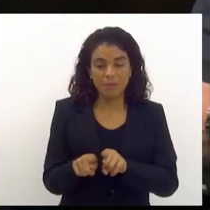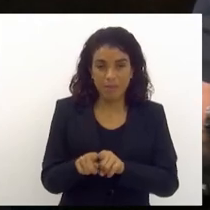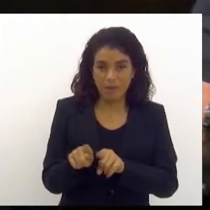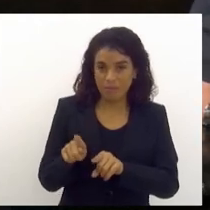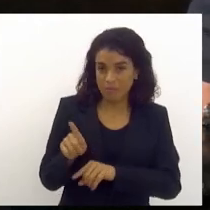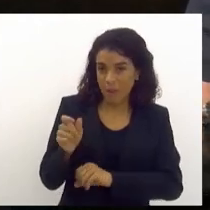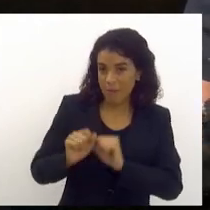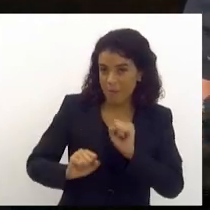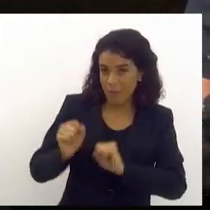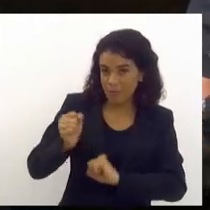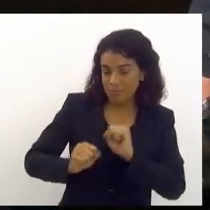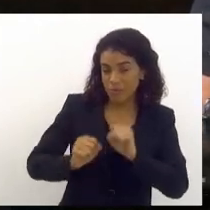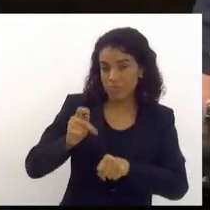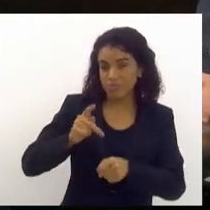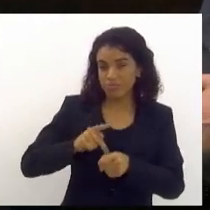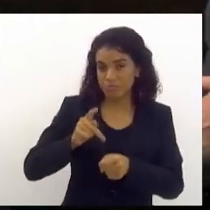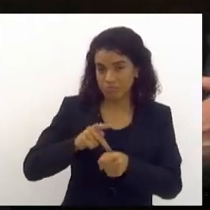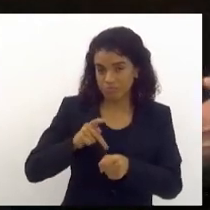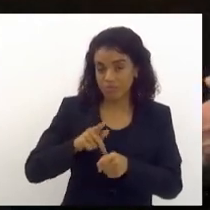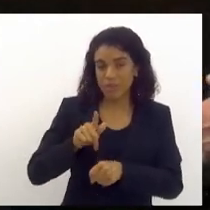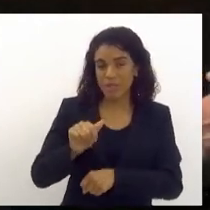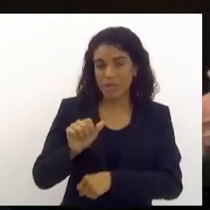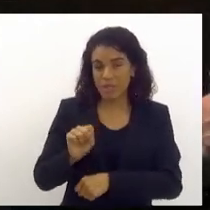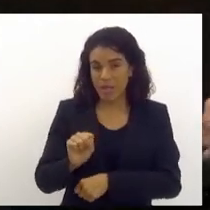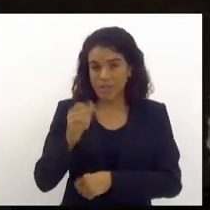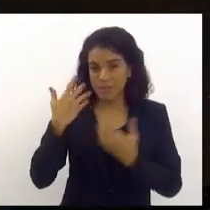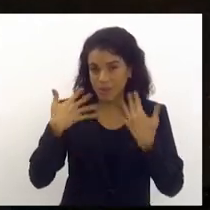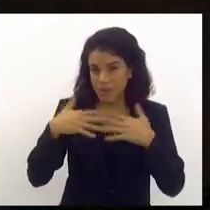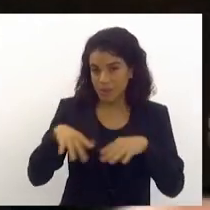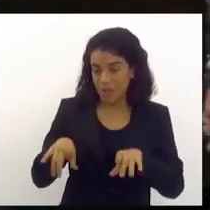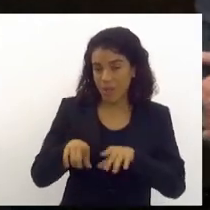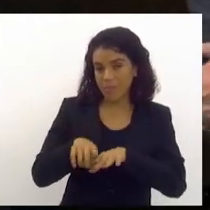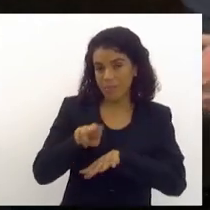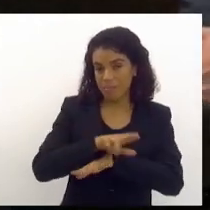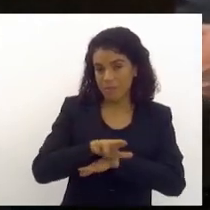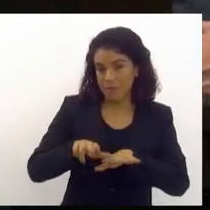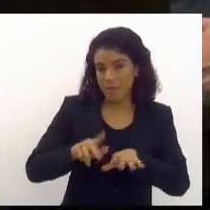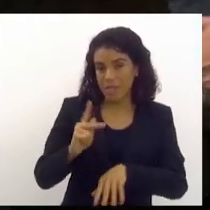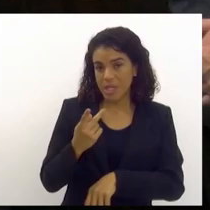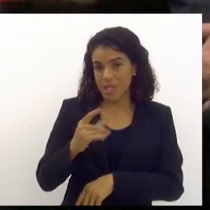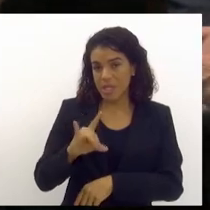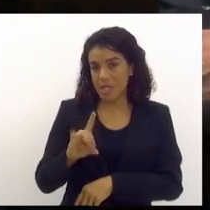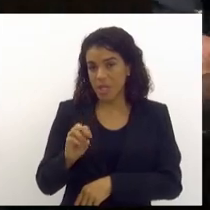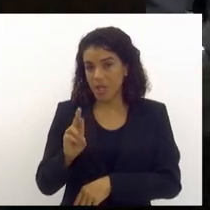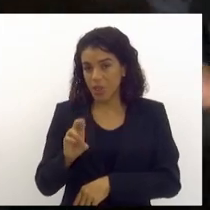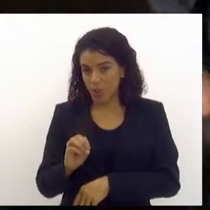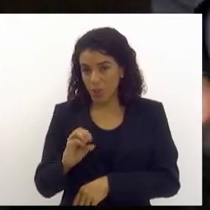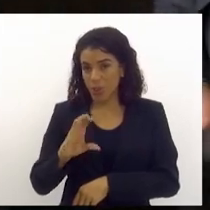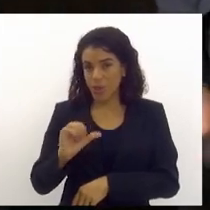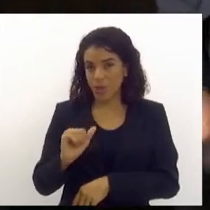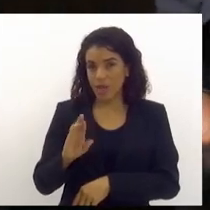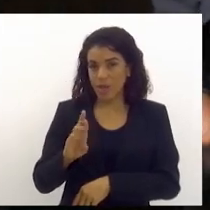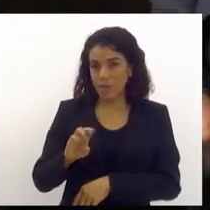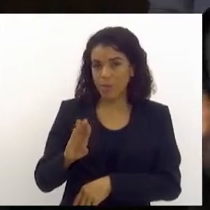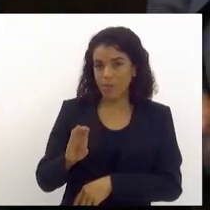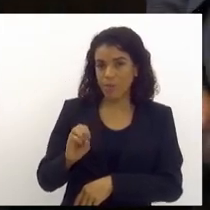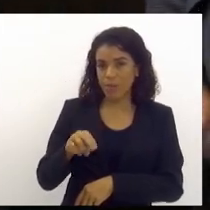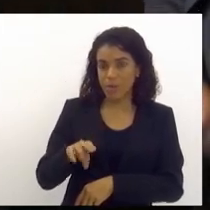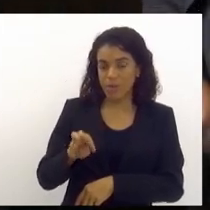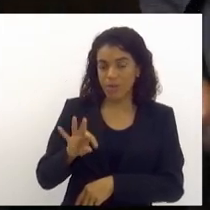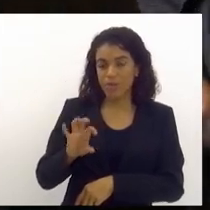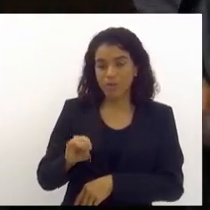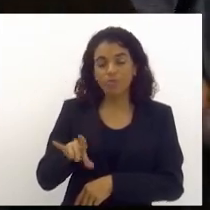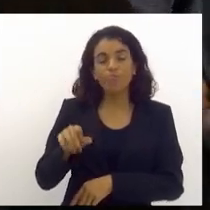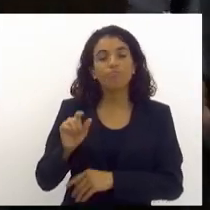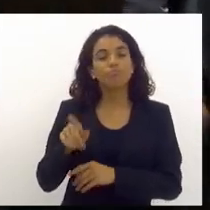da produção de petróleo, gás natural e outros hidrocarbonetos fluidos provenientes de áreas de cessão